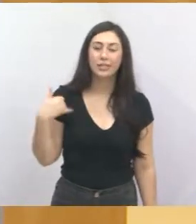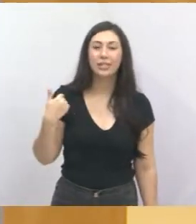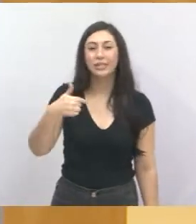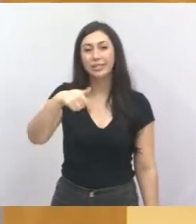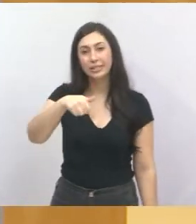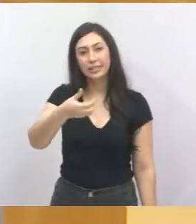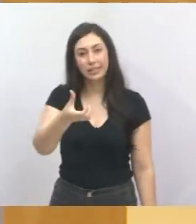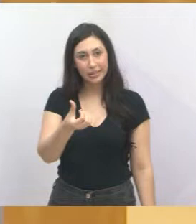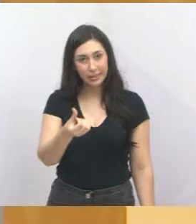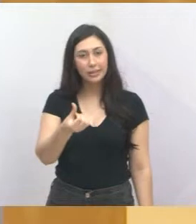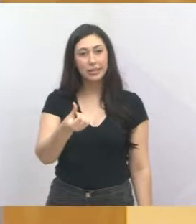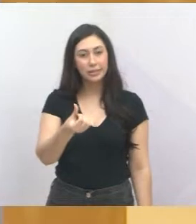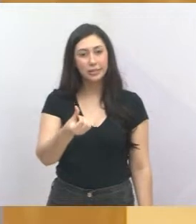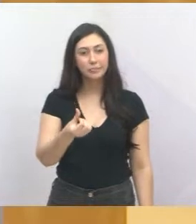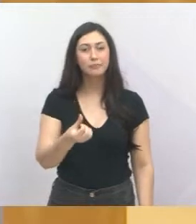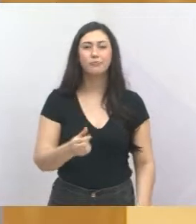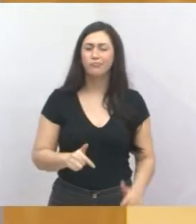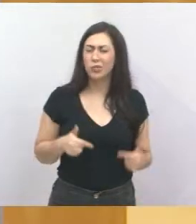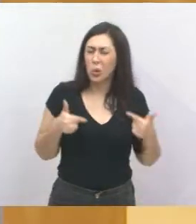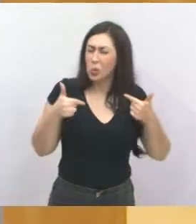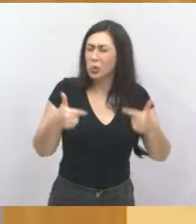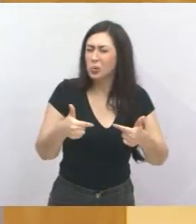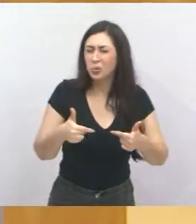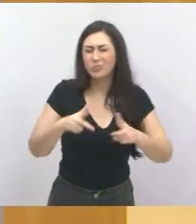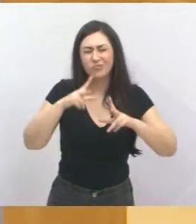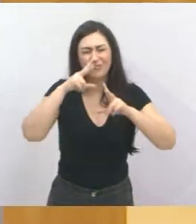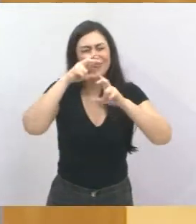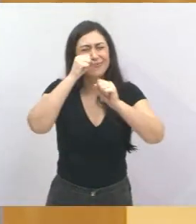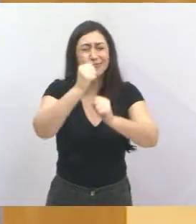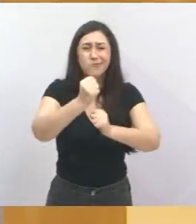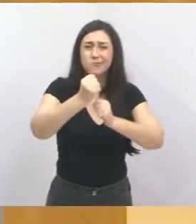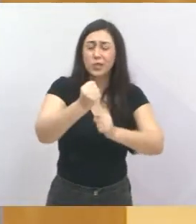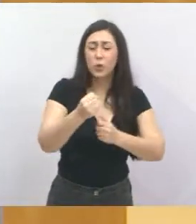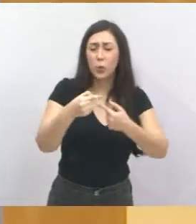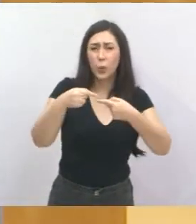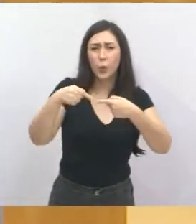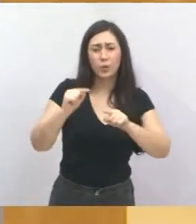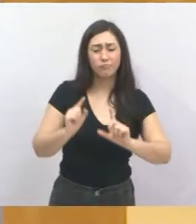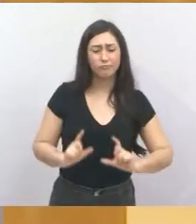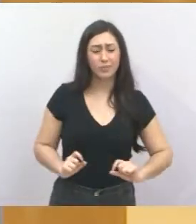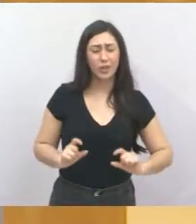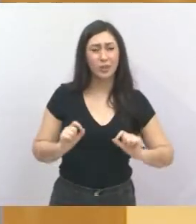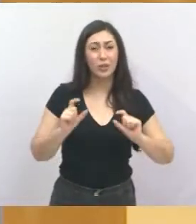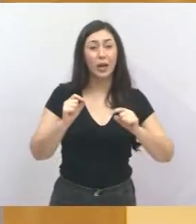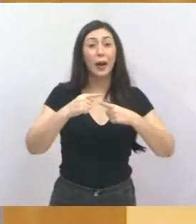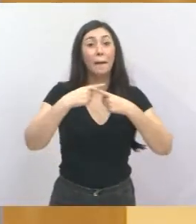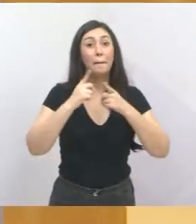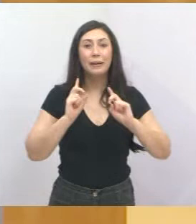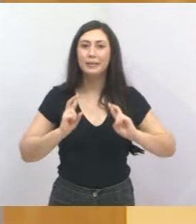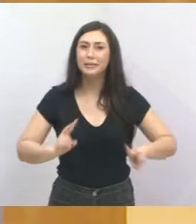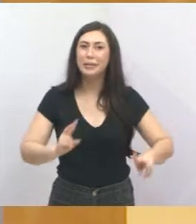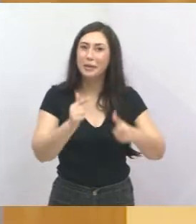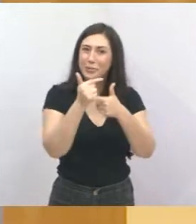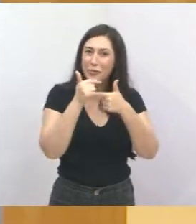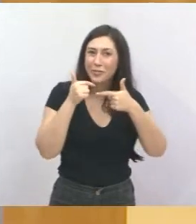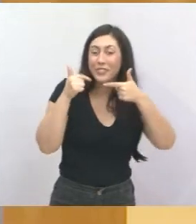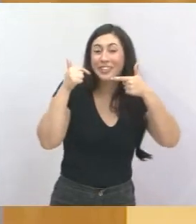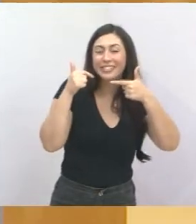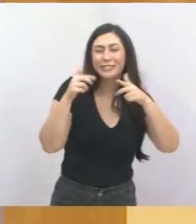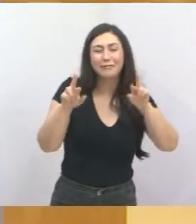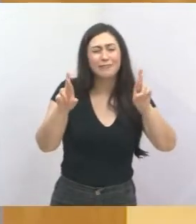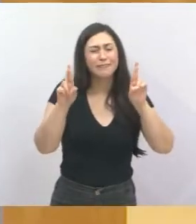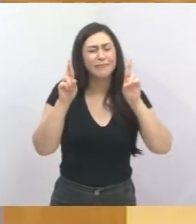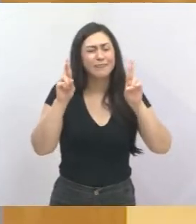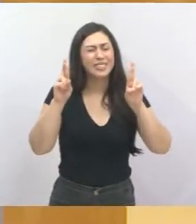76 anos, onde lutou bravamente contra a doença, mas sempre com um sorriso no rosto e na